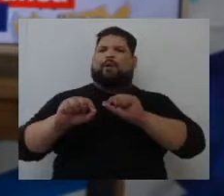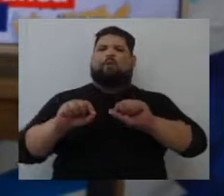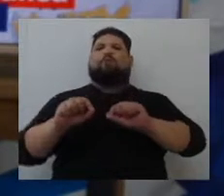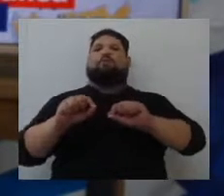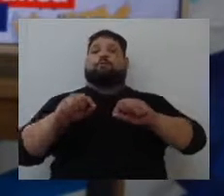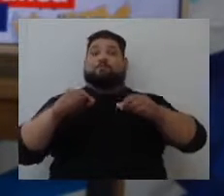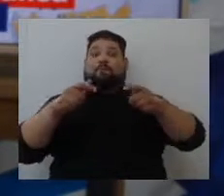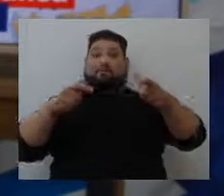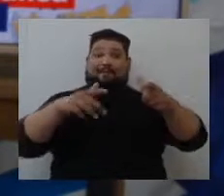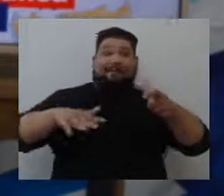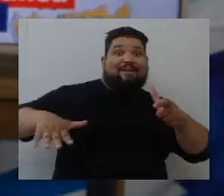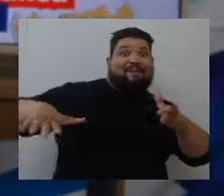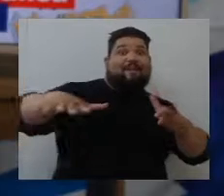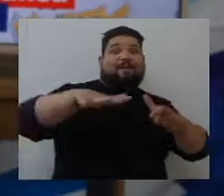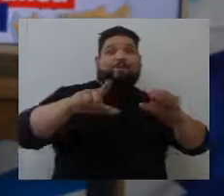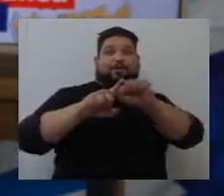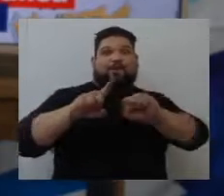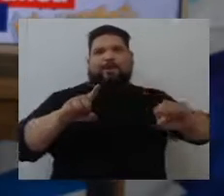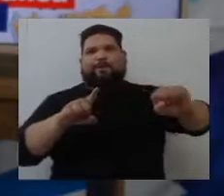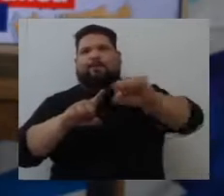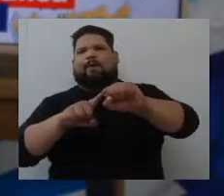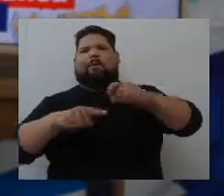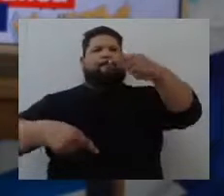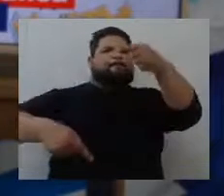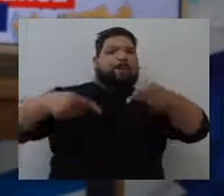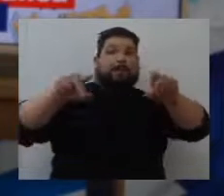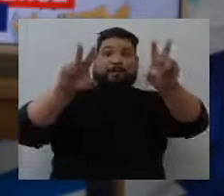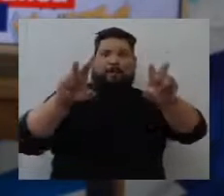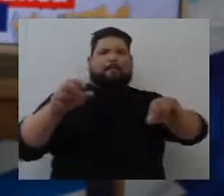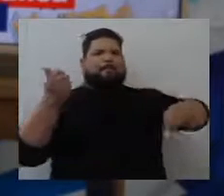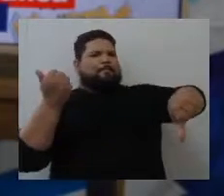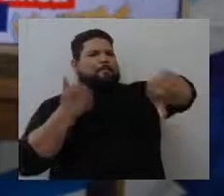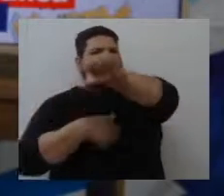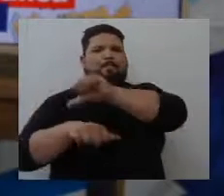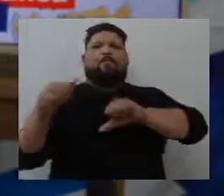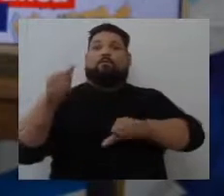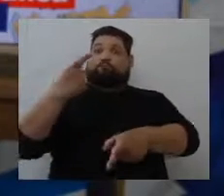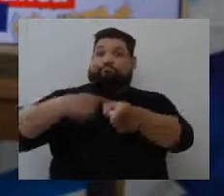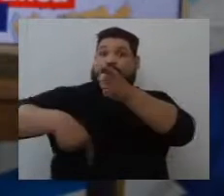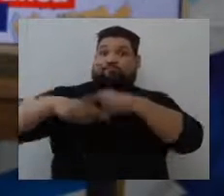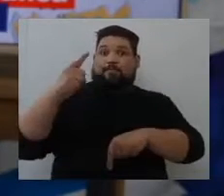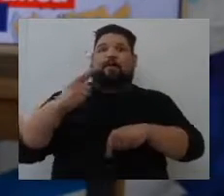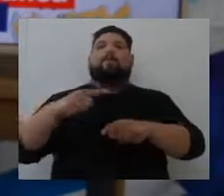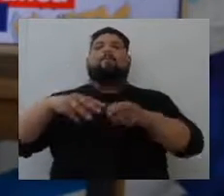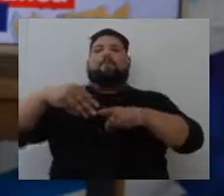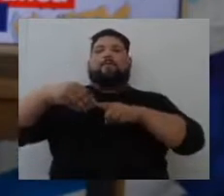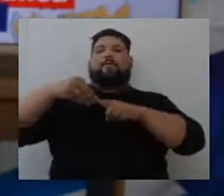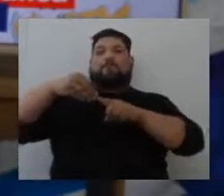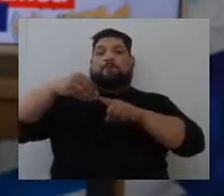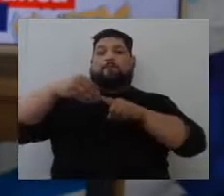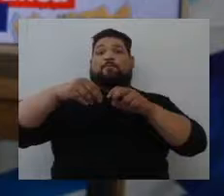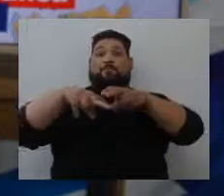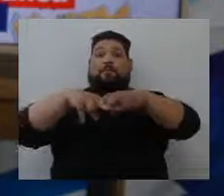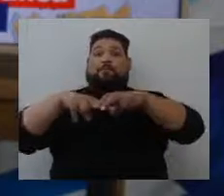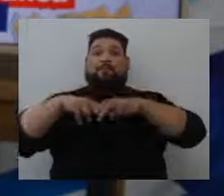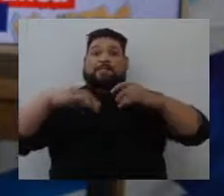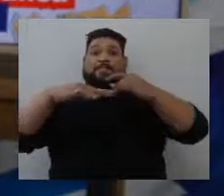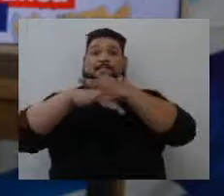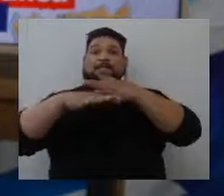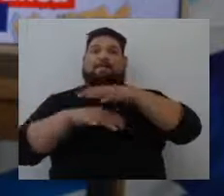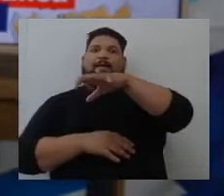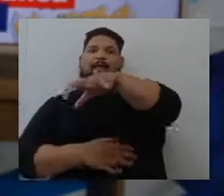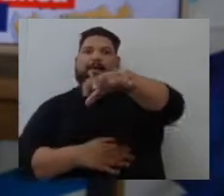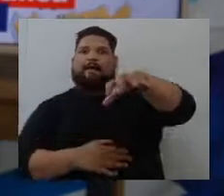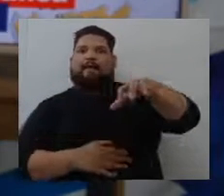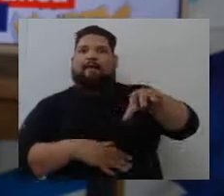transformações sociais e políticas, principalmente com o advento das chamadas cidades-estados gregas, que